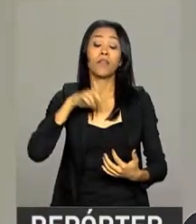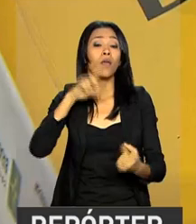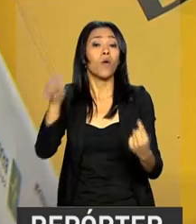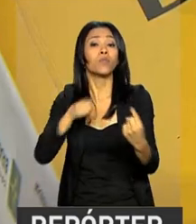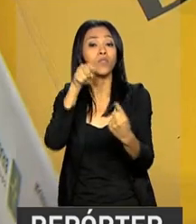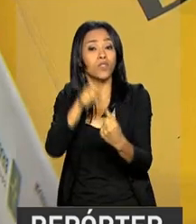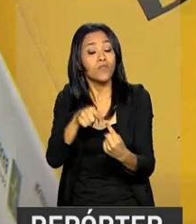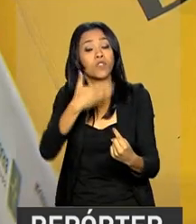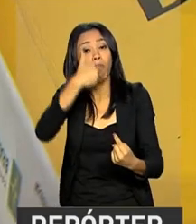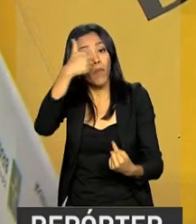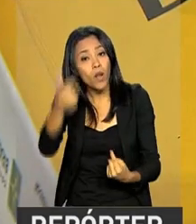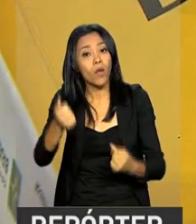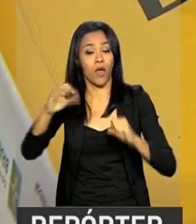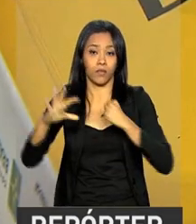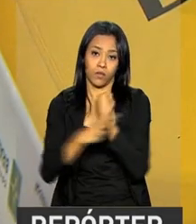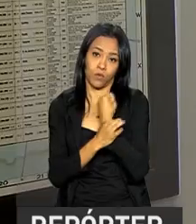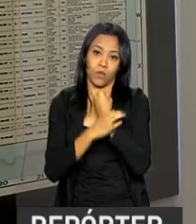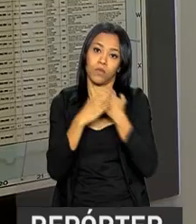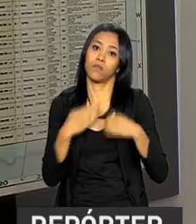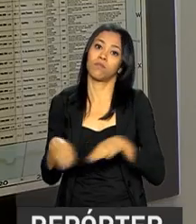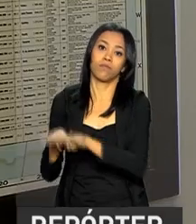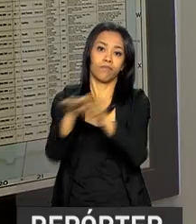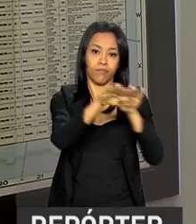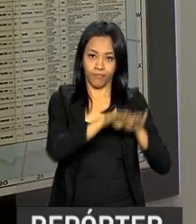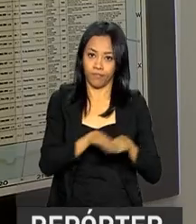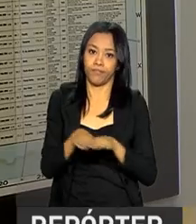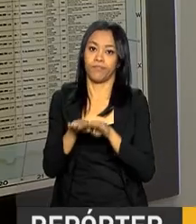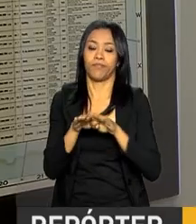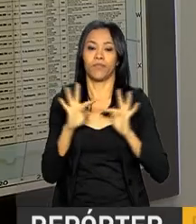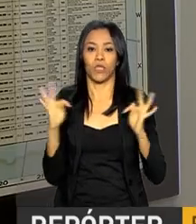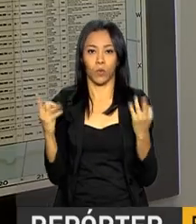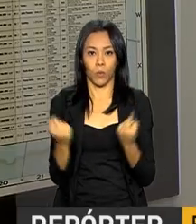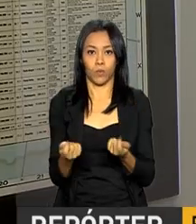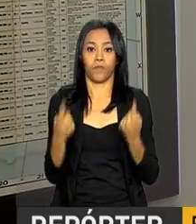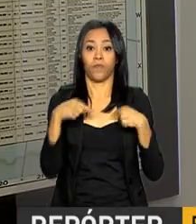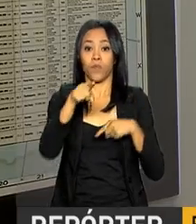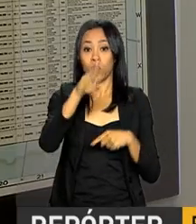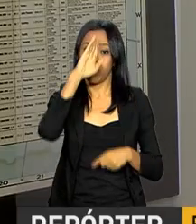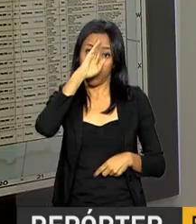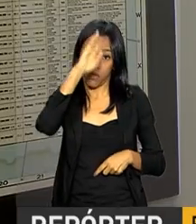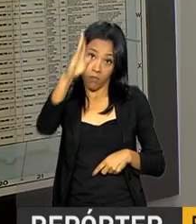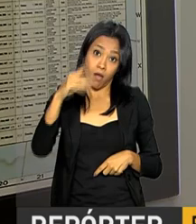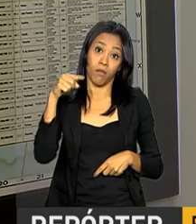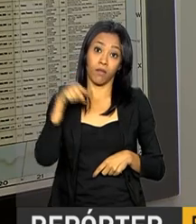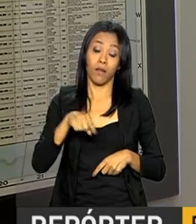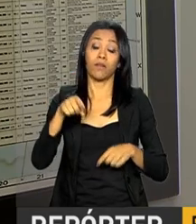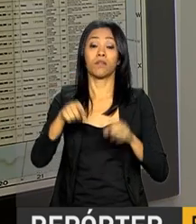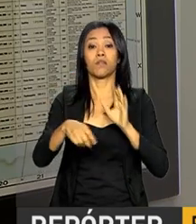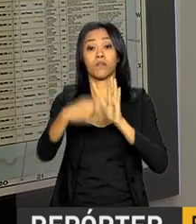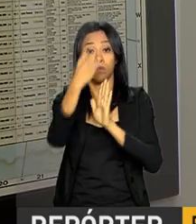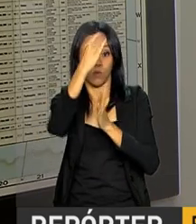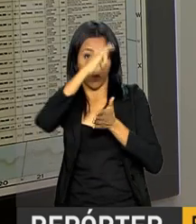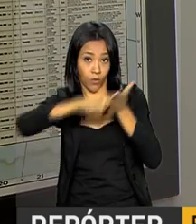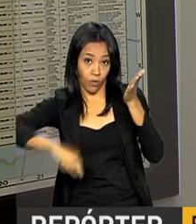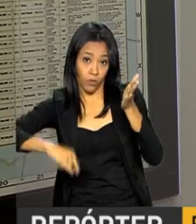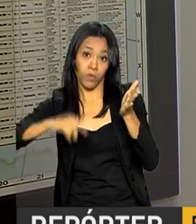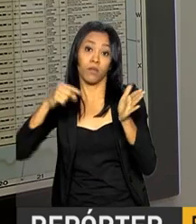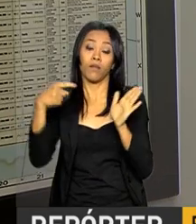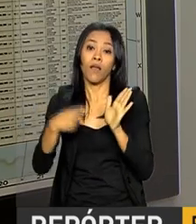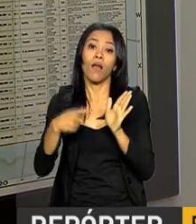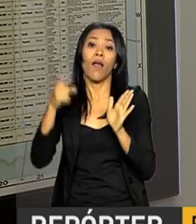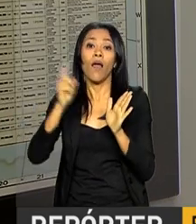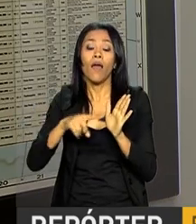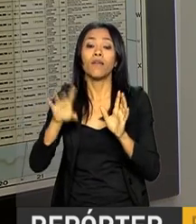de melhorar é segurança para todos o principal objetivo desta nova resolução do conselho nacional de trânsito é retirar